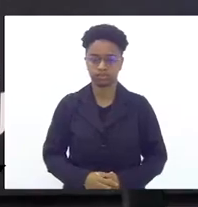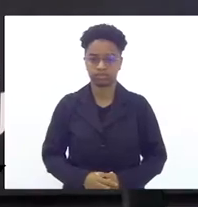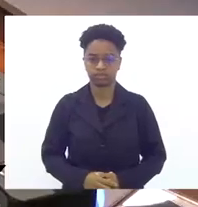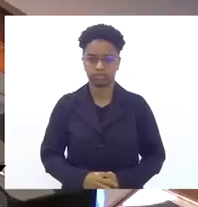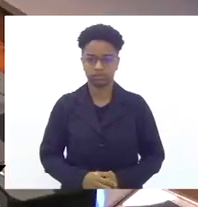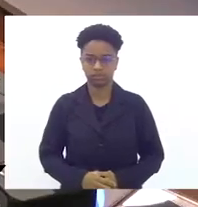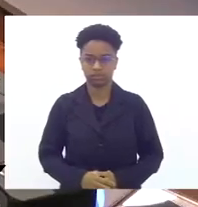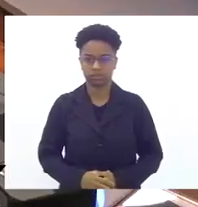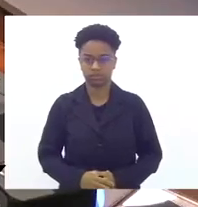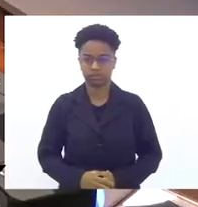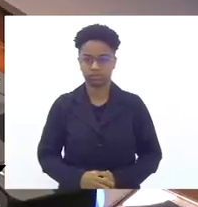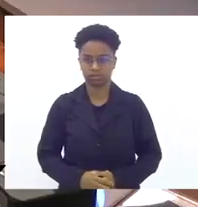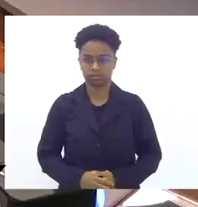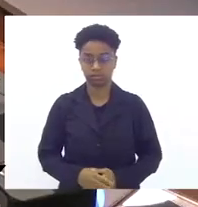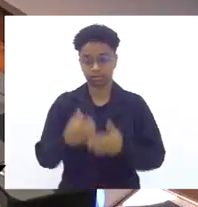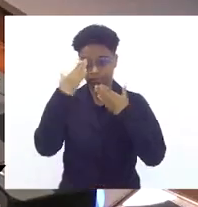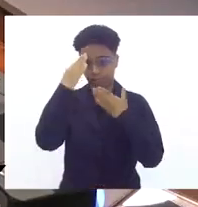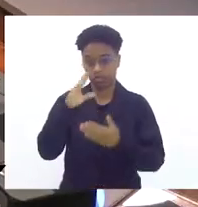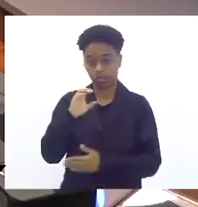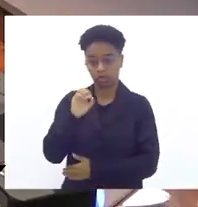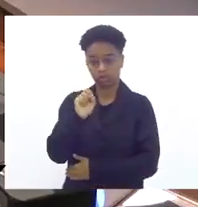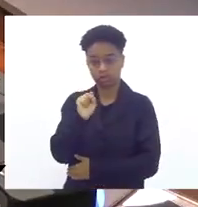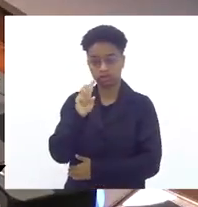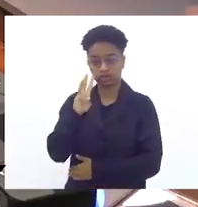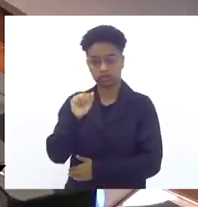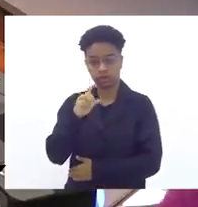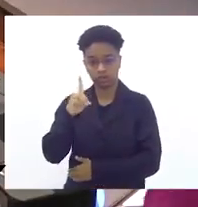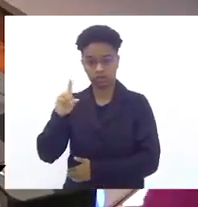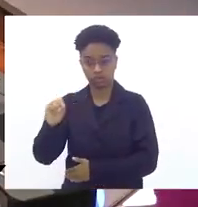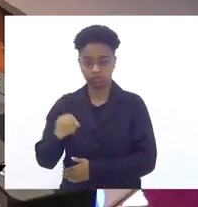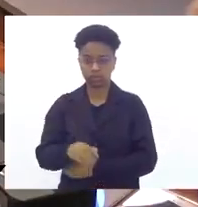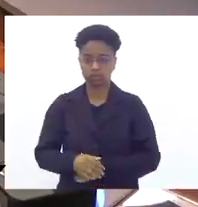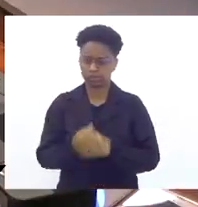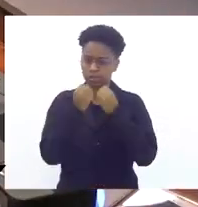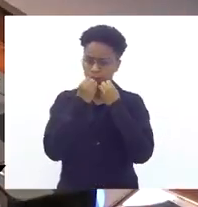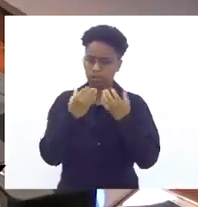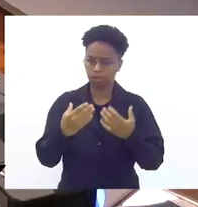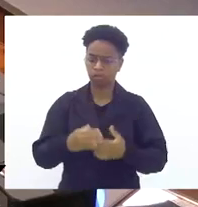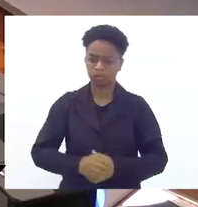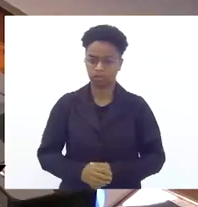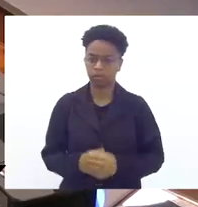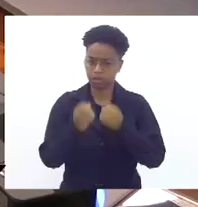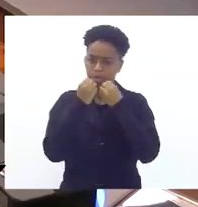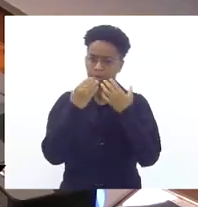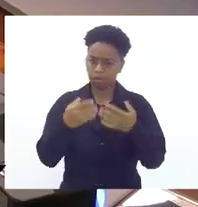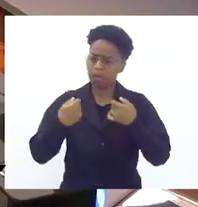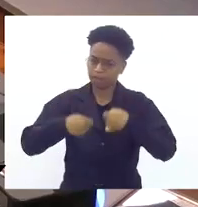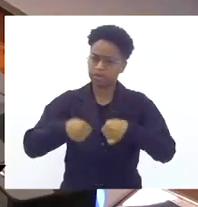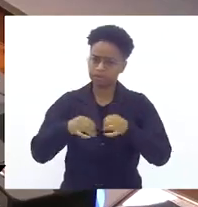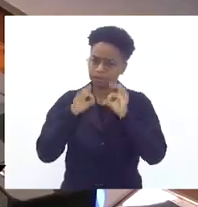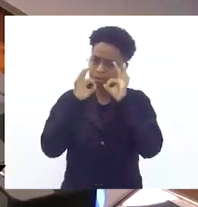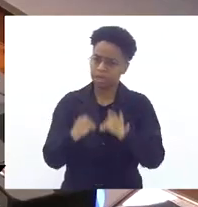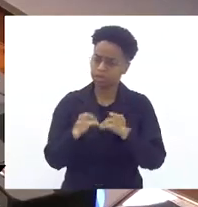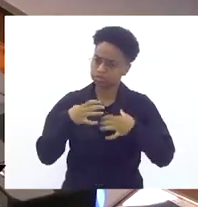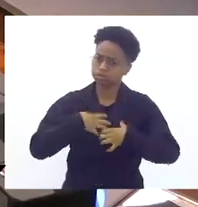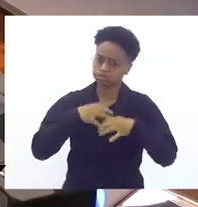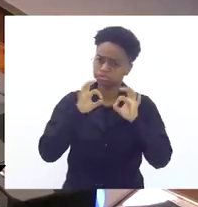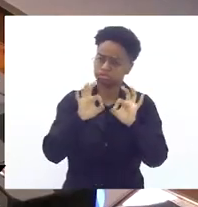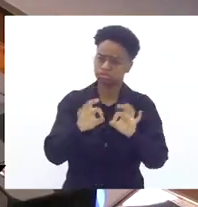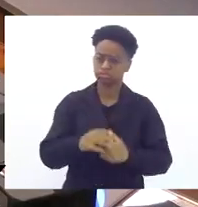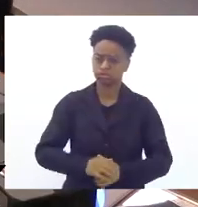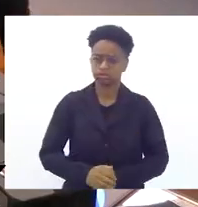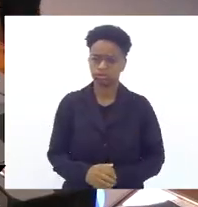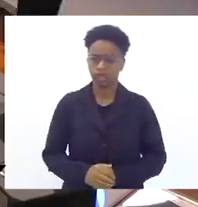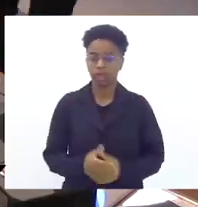Valeu Edvaldo muito bom mesmo muito bom ênfase necessária oportuna